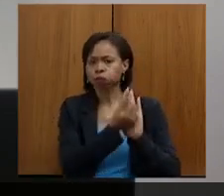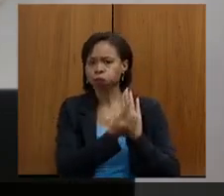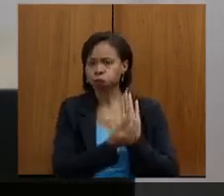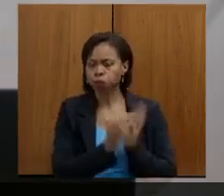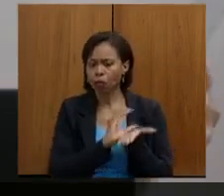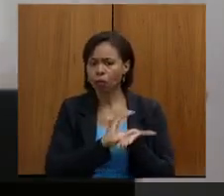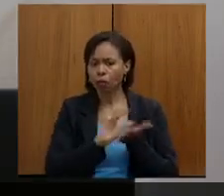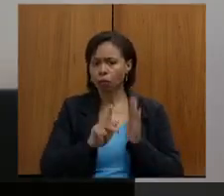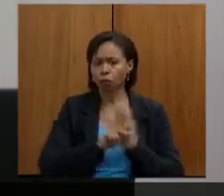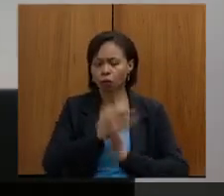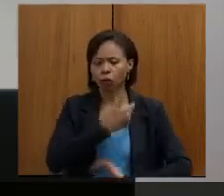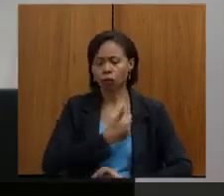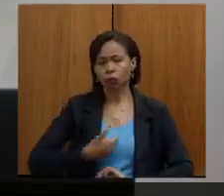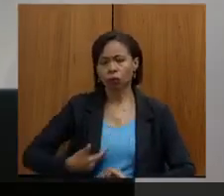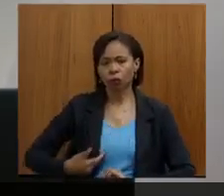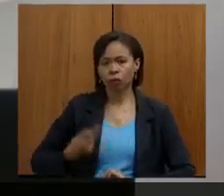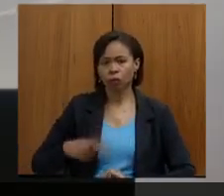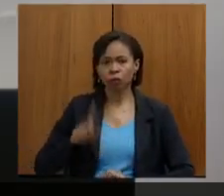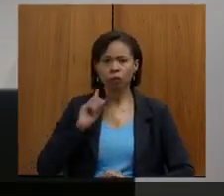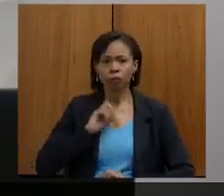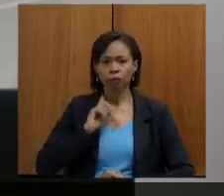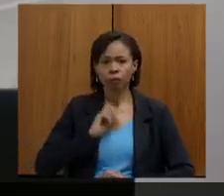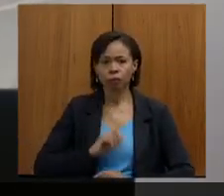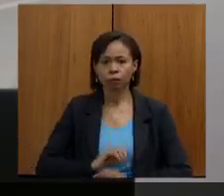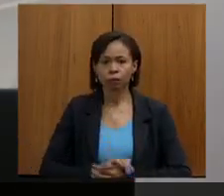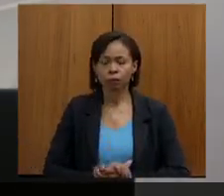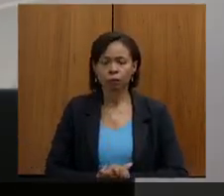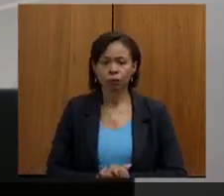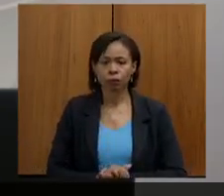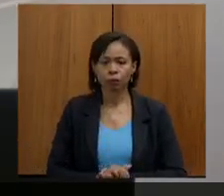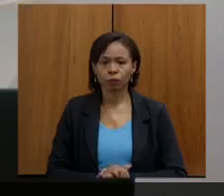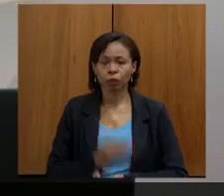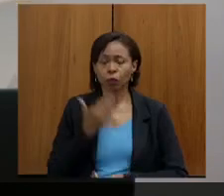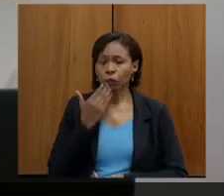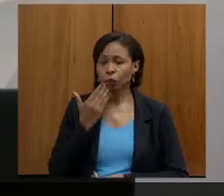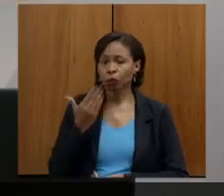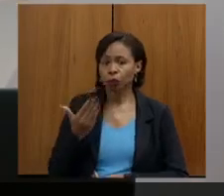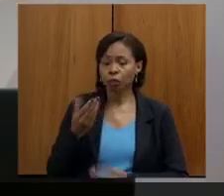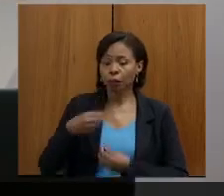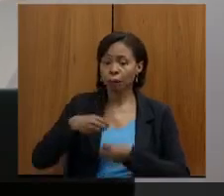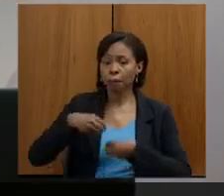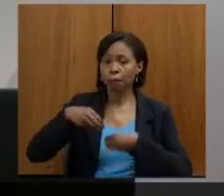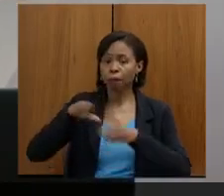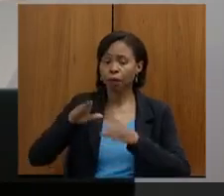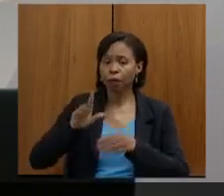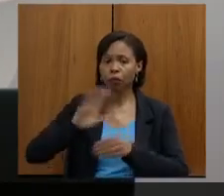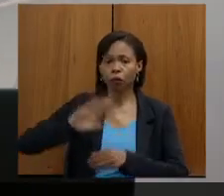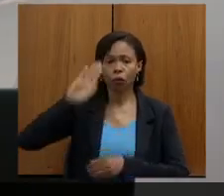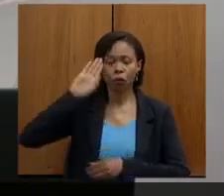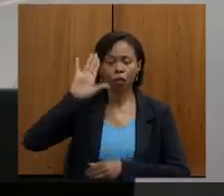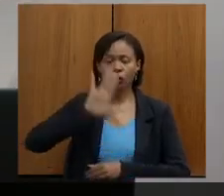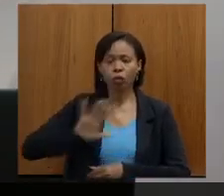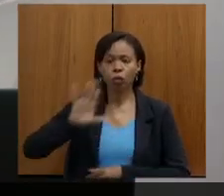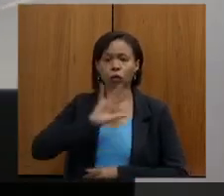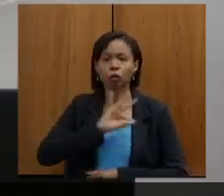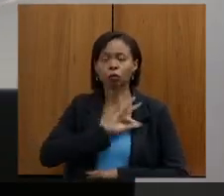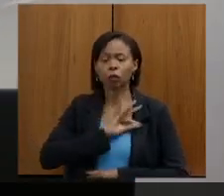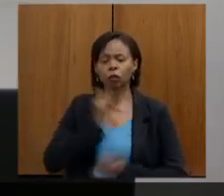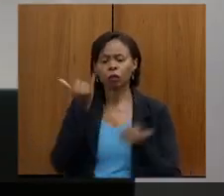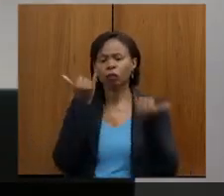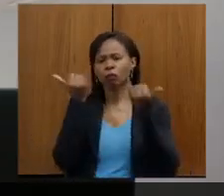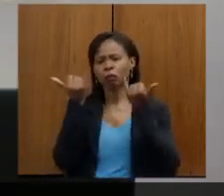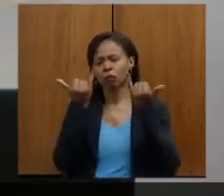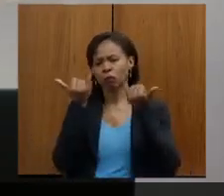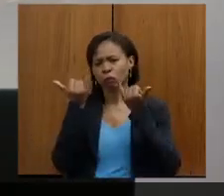investimentos realizados pelo Governo do Estado quem sabe requerimento se ele caminhada o comandante da Polícia Militar pedido